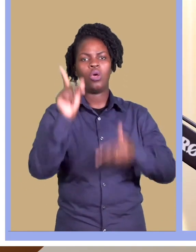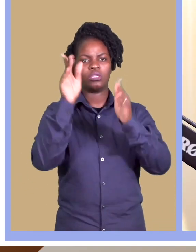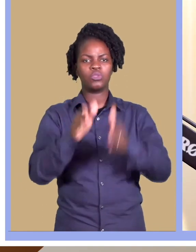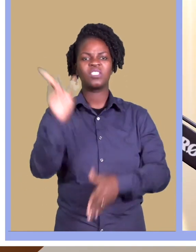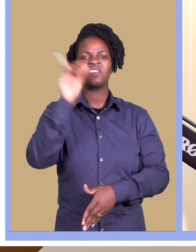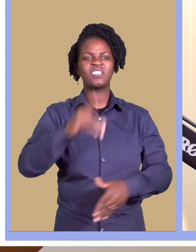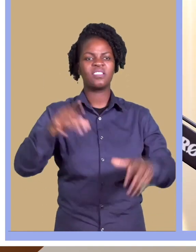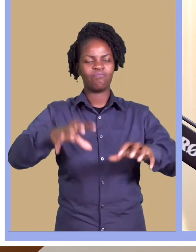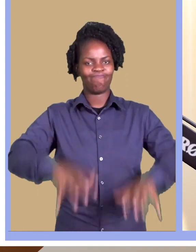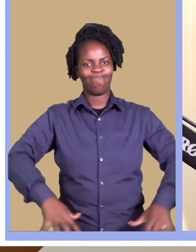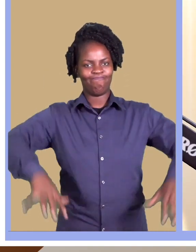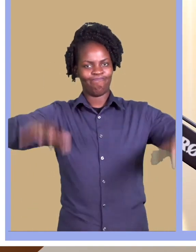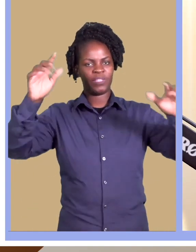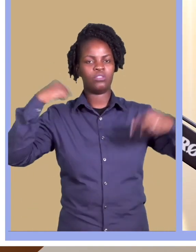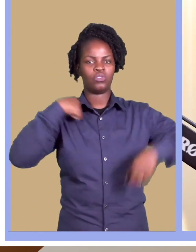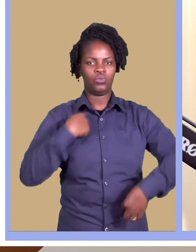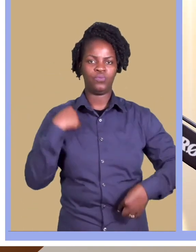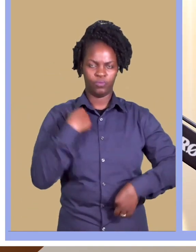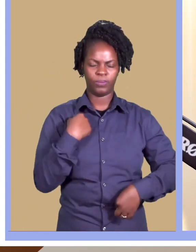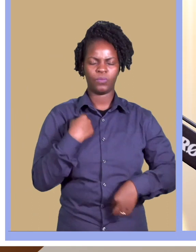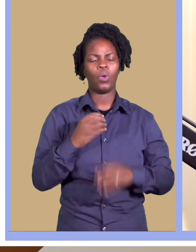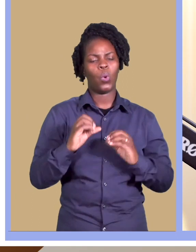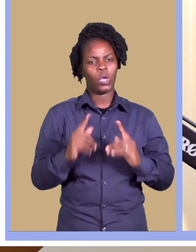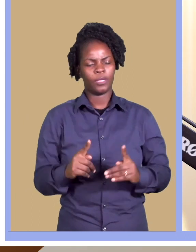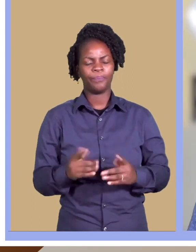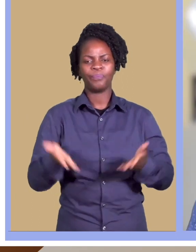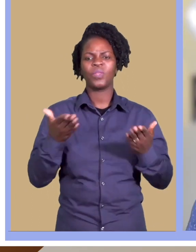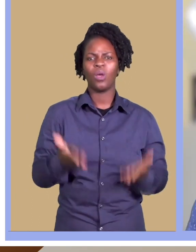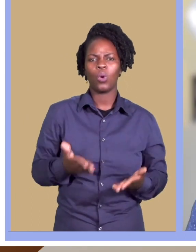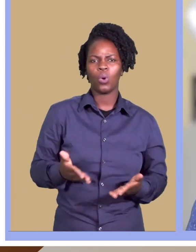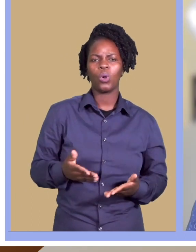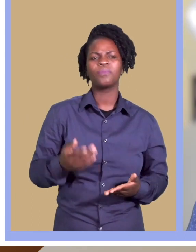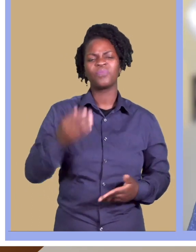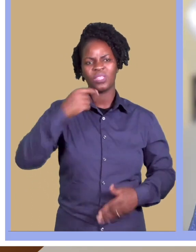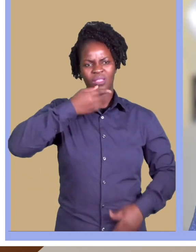forma, como é que nós podemos, estão lá na coordenação, estão